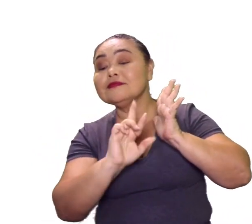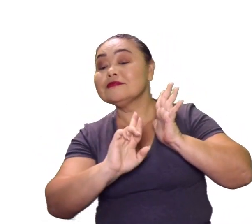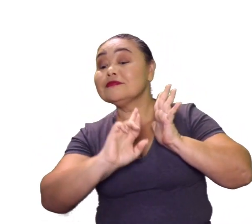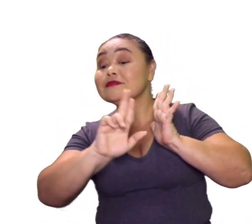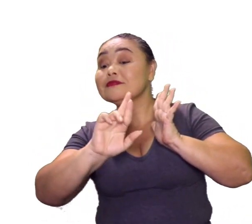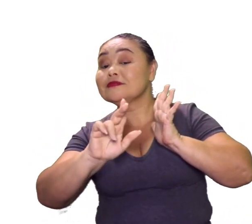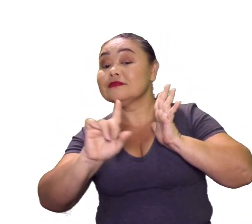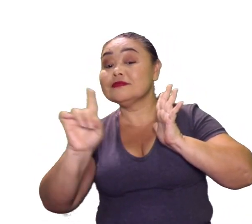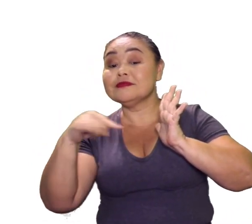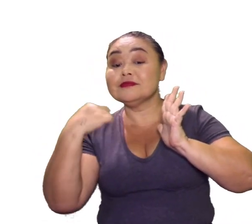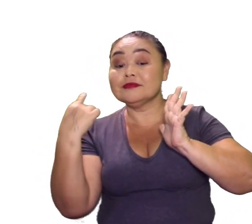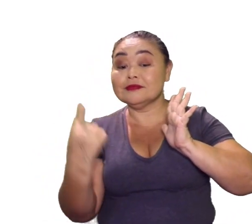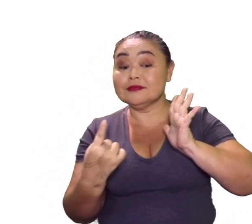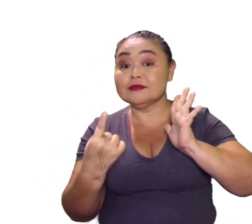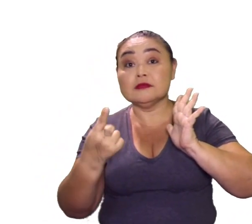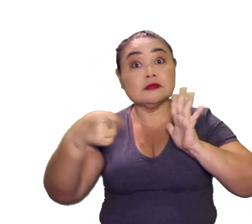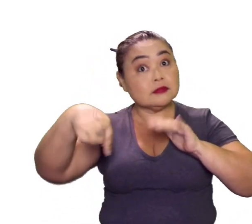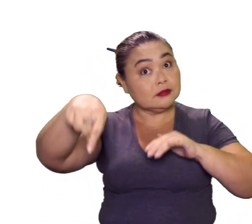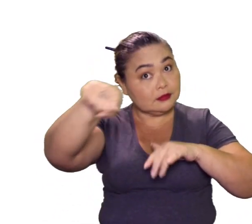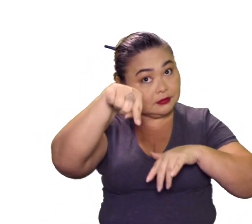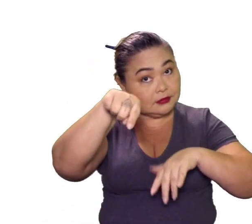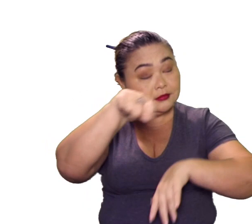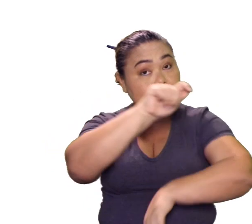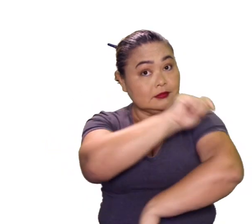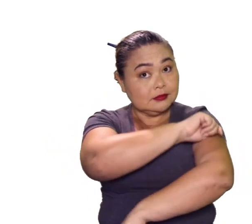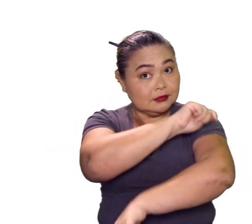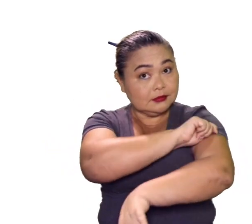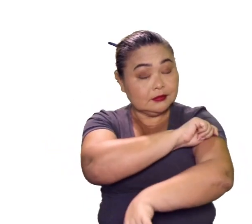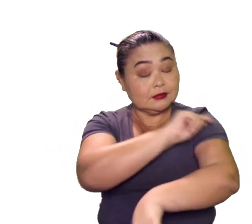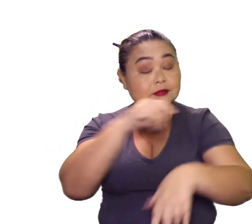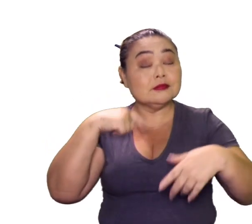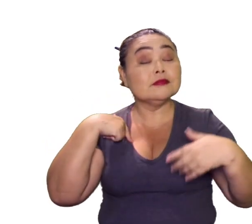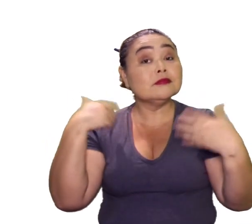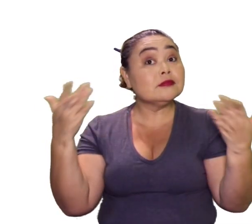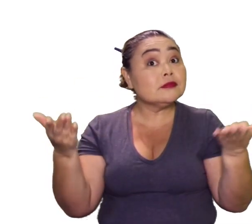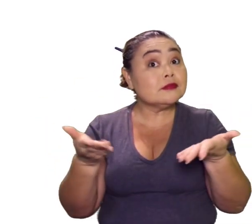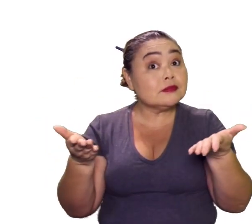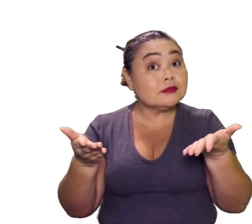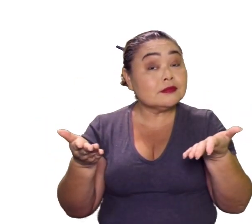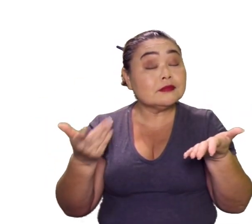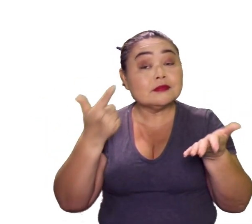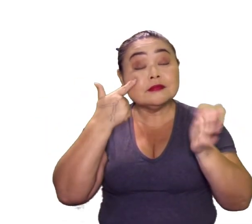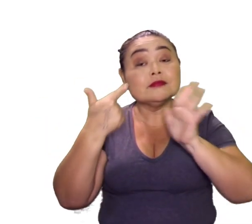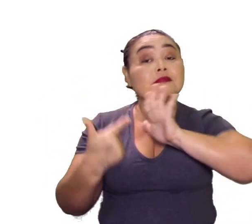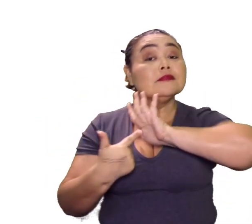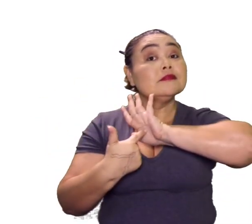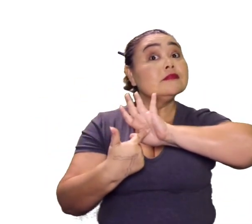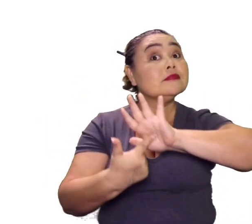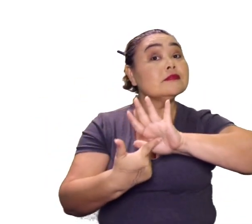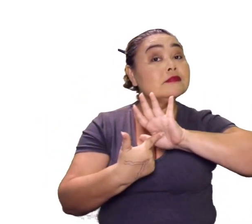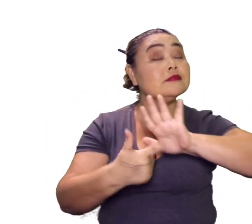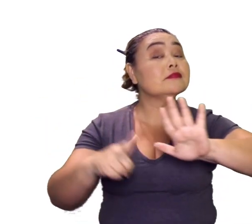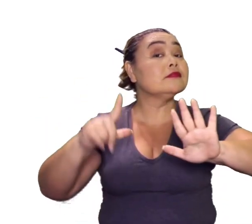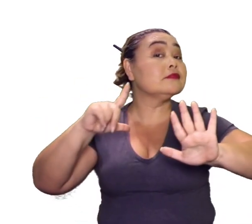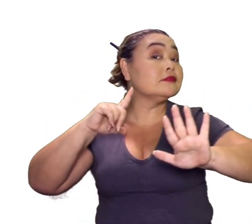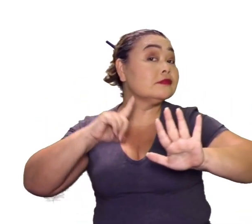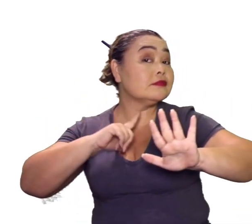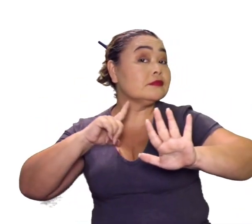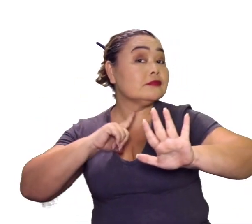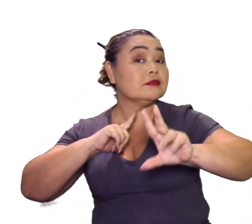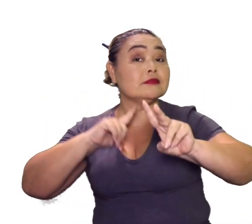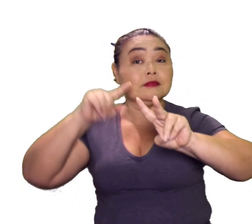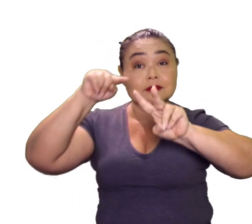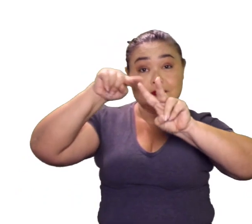E, inclusive, queridos alunos, nós hoje mostraremos para vocês que existem